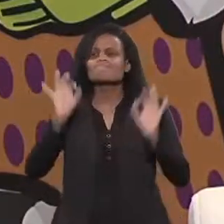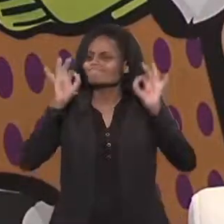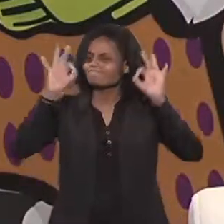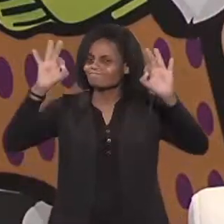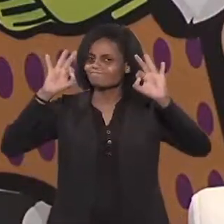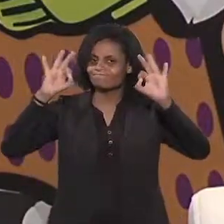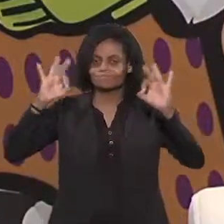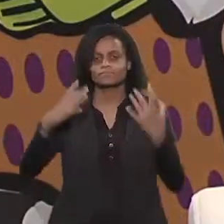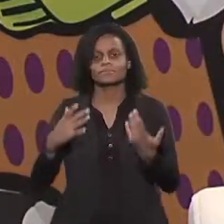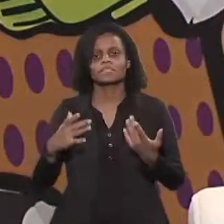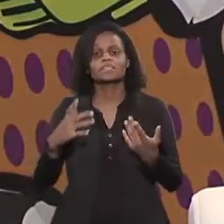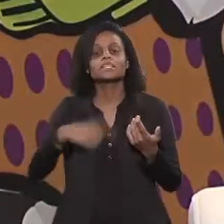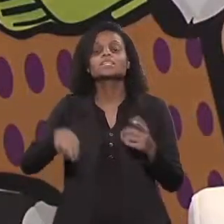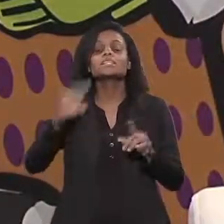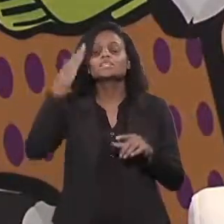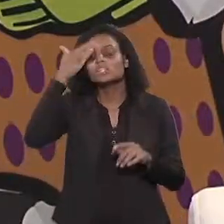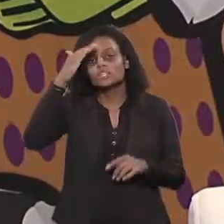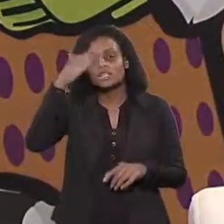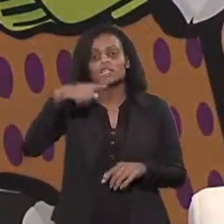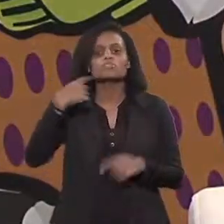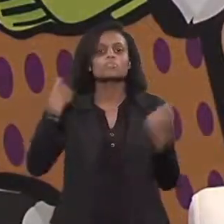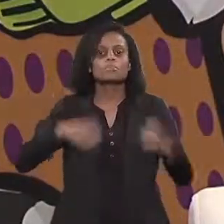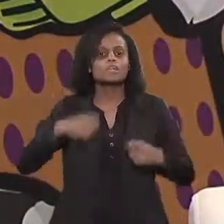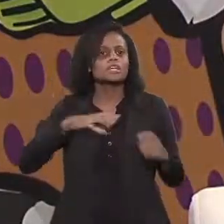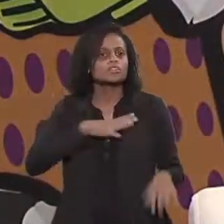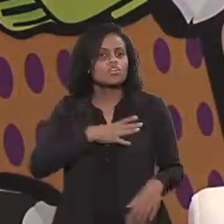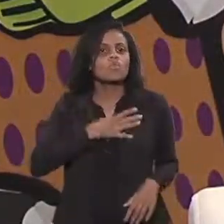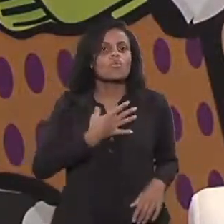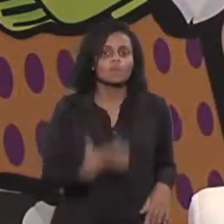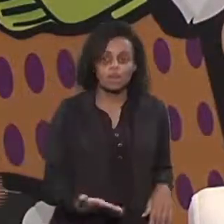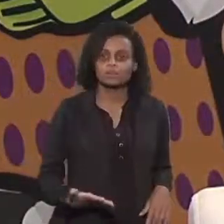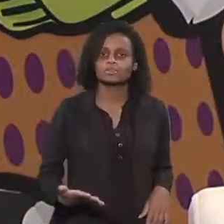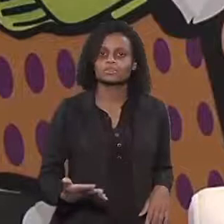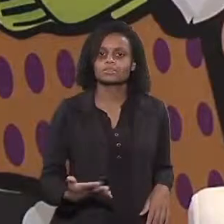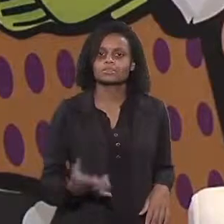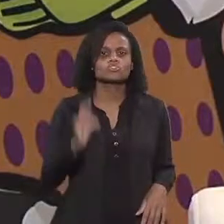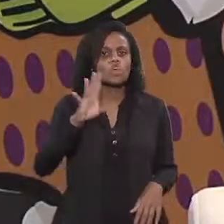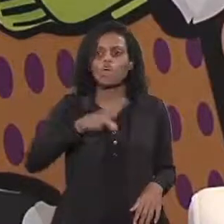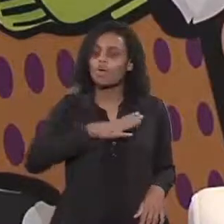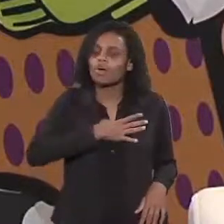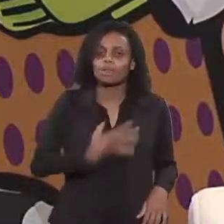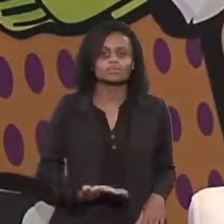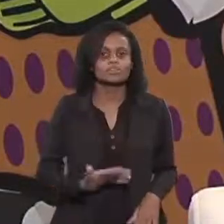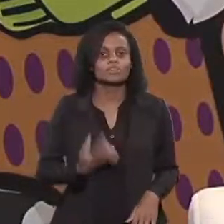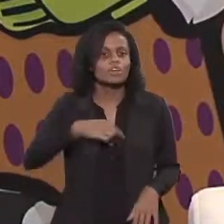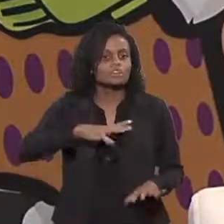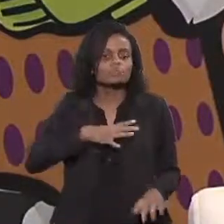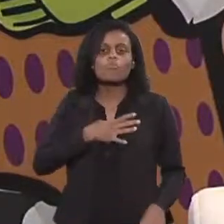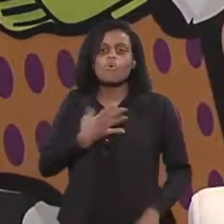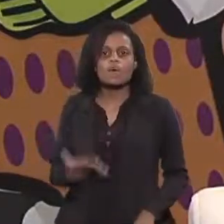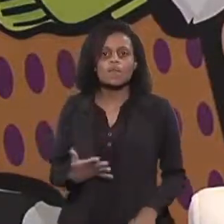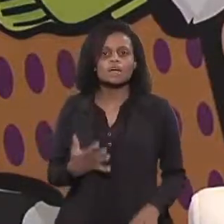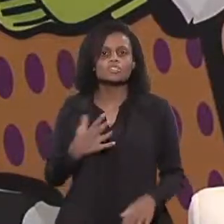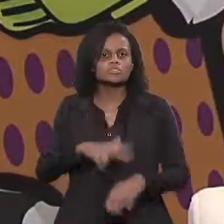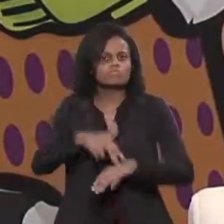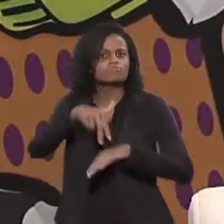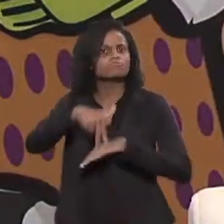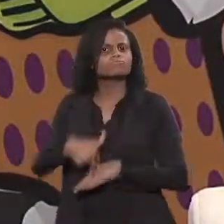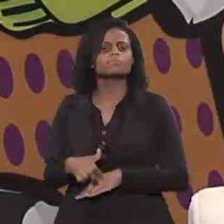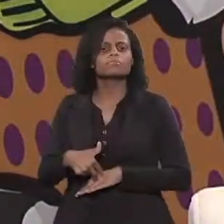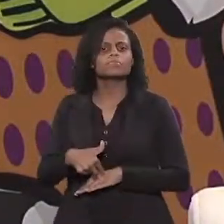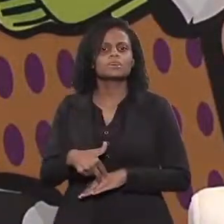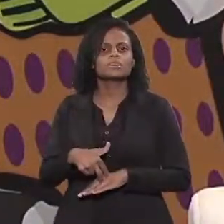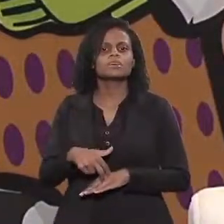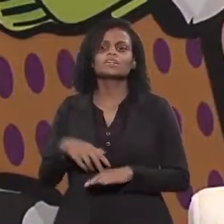família que são incríveis e a gente entender que a gente precisa ter coragem. A gente só precisa disso. Porque quando a gente cria coragem